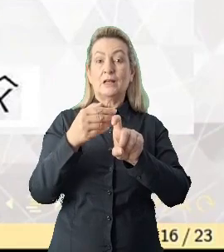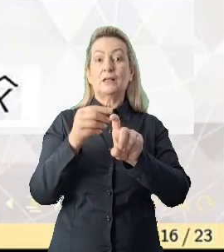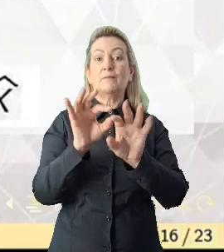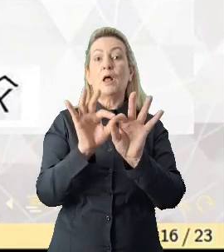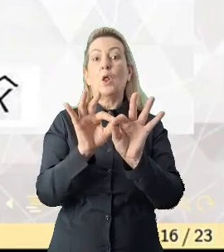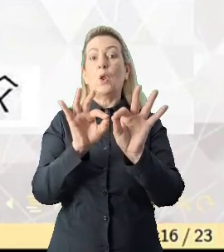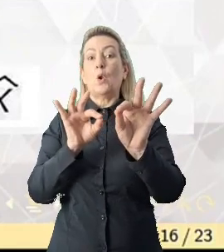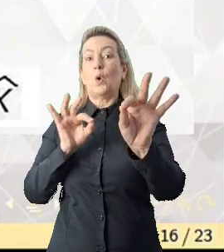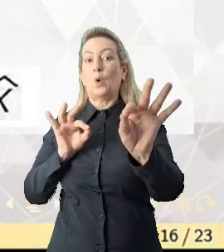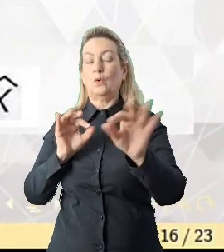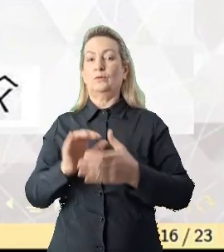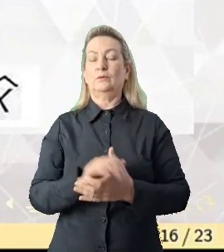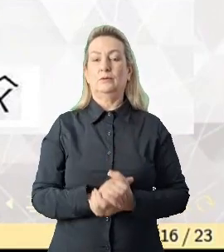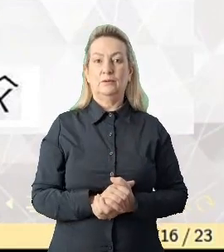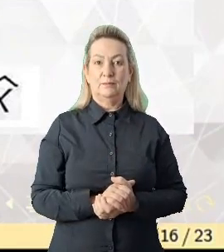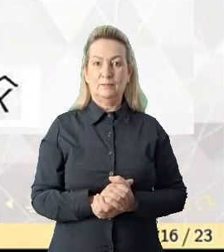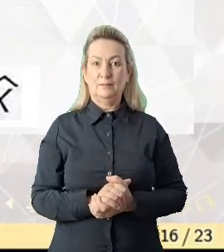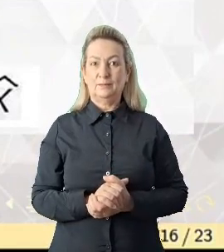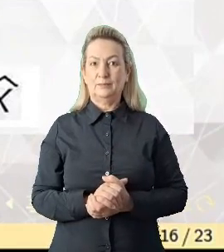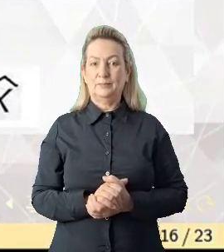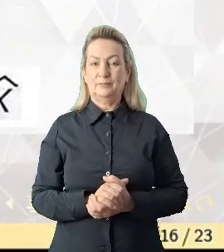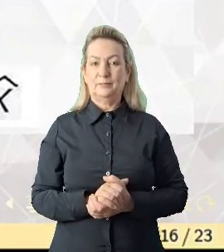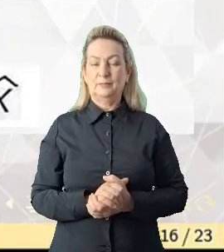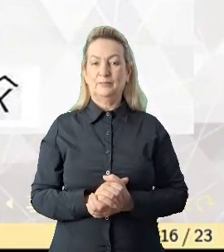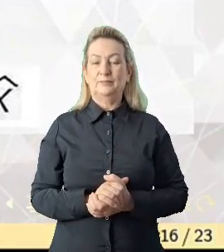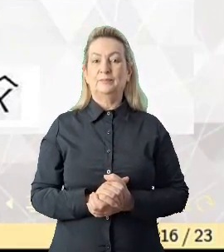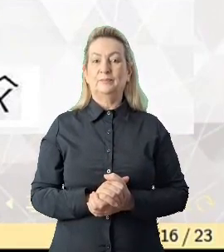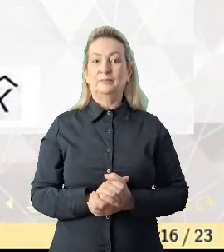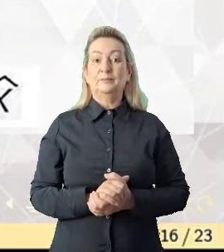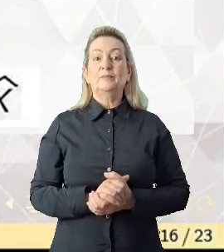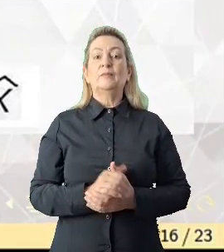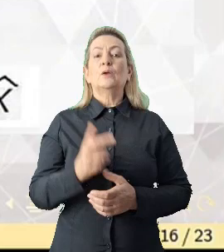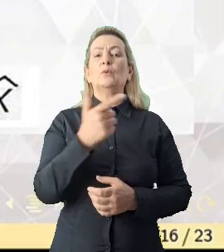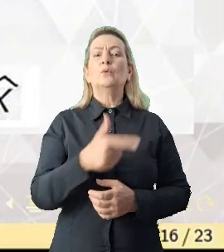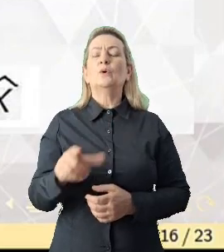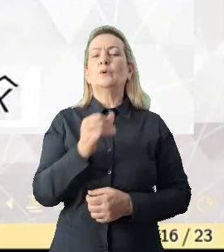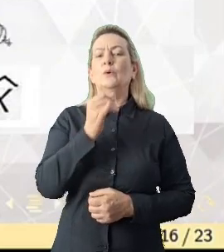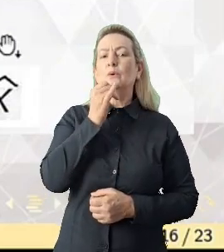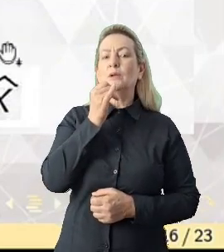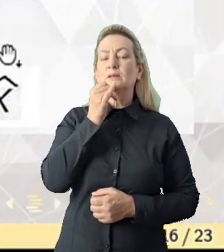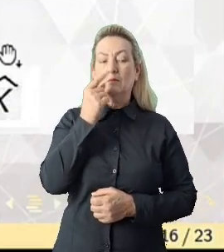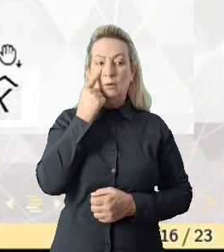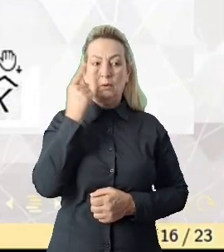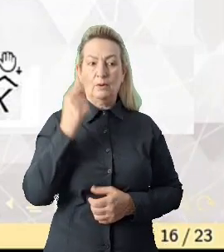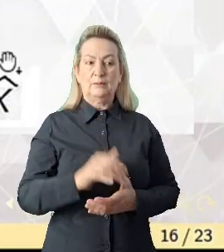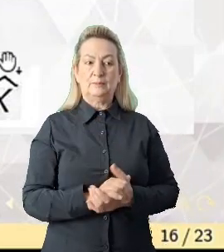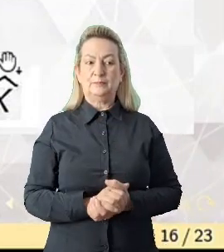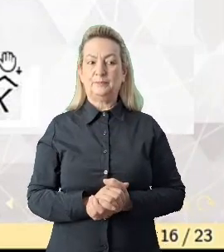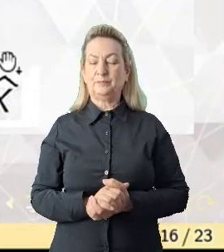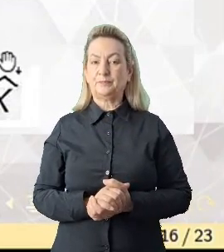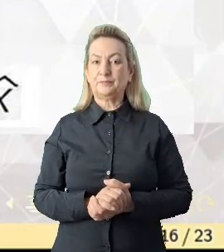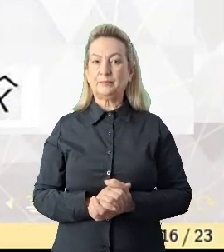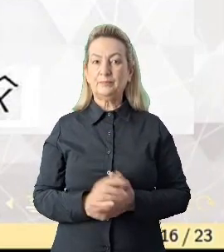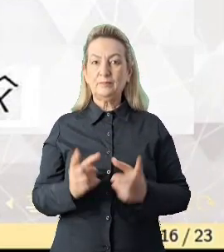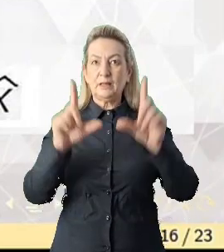média está mais distante. Então você tem que a média é maior do que a mediana, que é maior do que a moda,